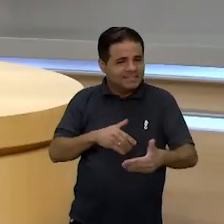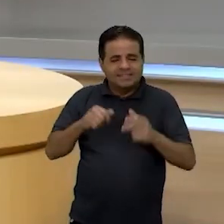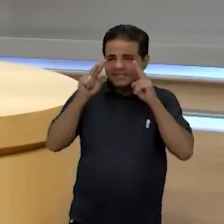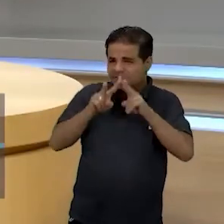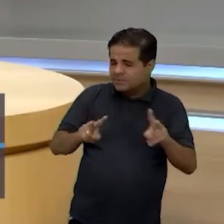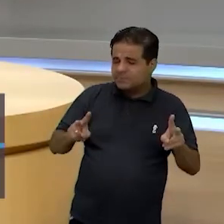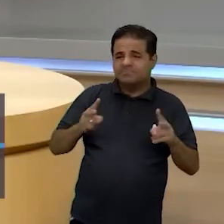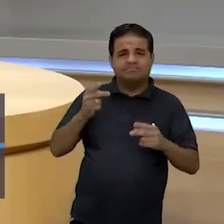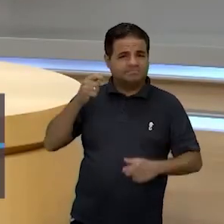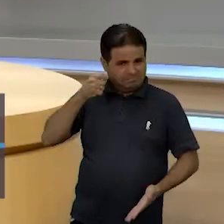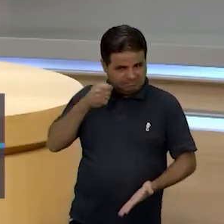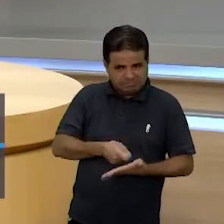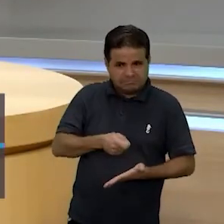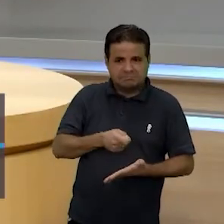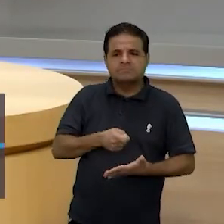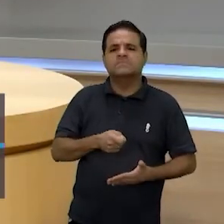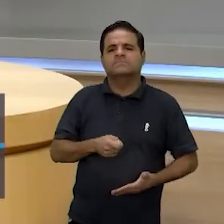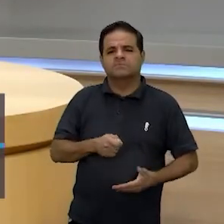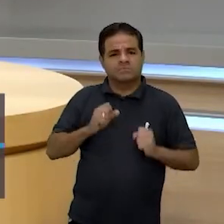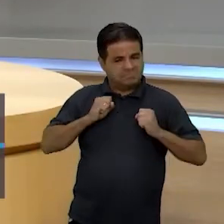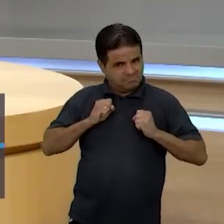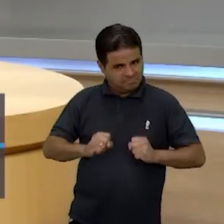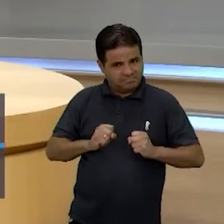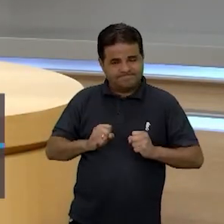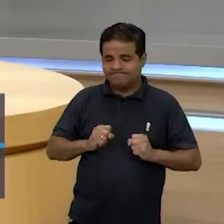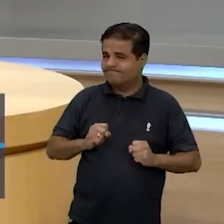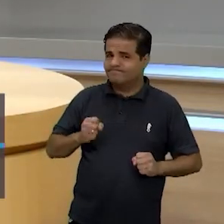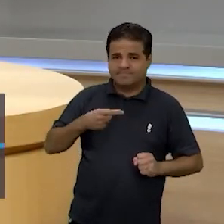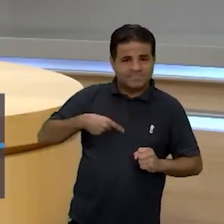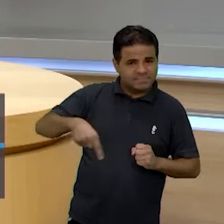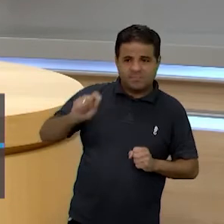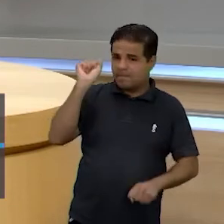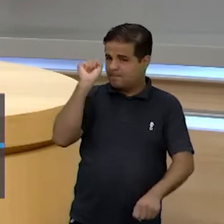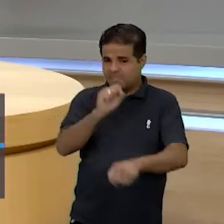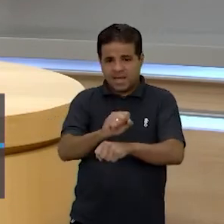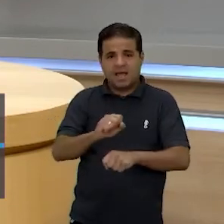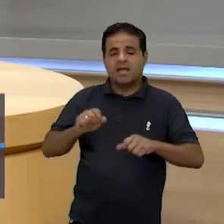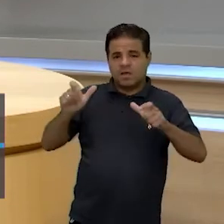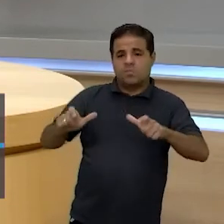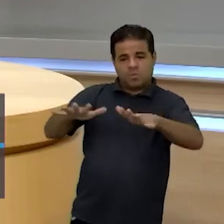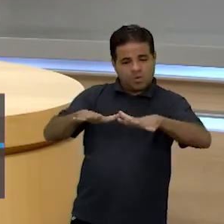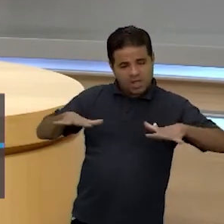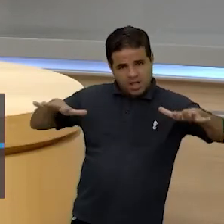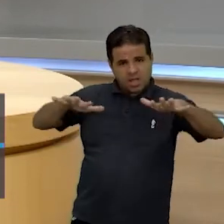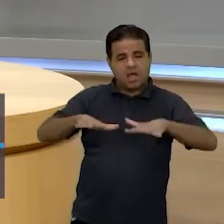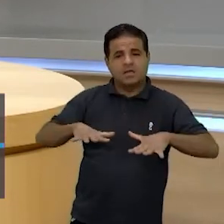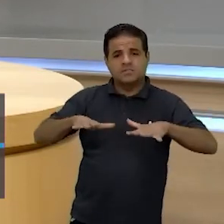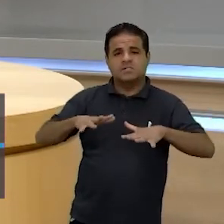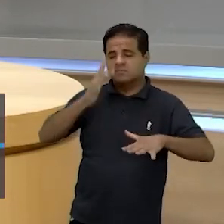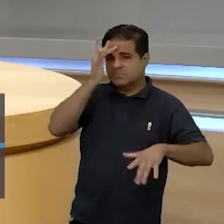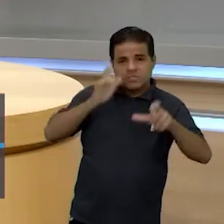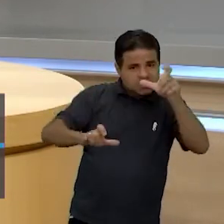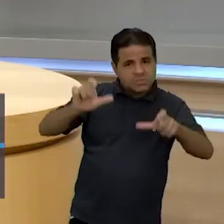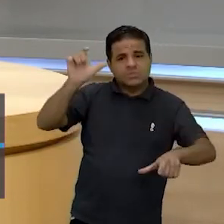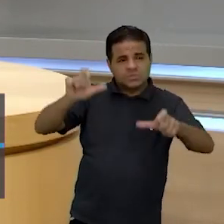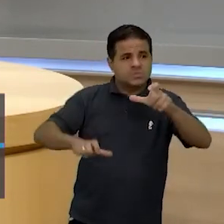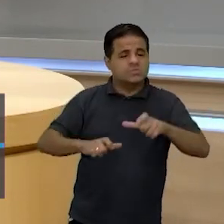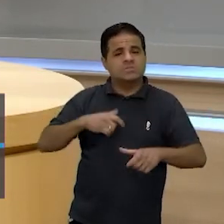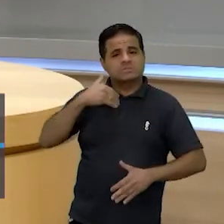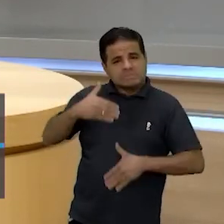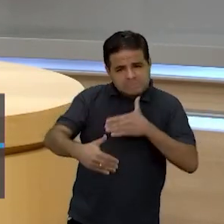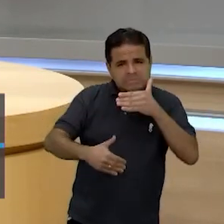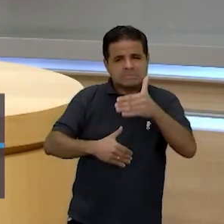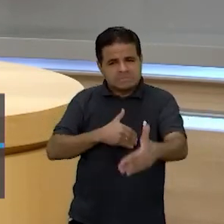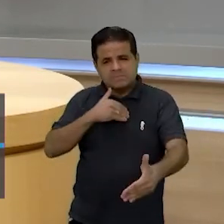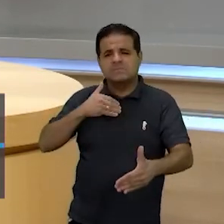regime soviético poderia parar num gulag, que é um campo de concentração. As pessoas estavam submetidas